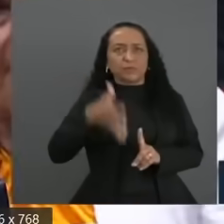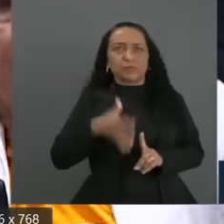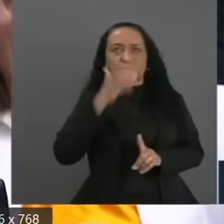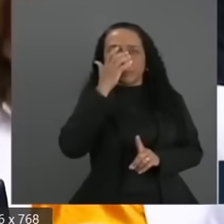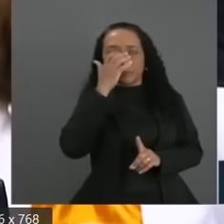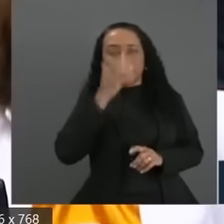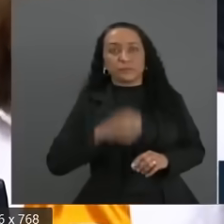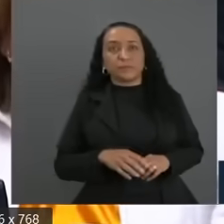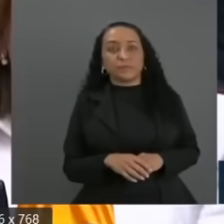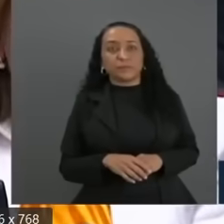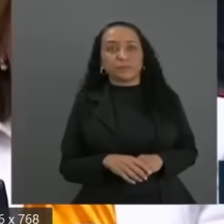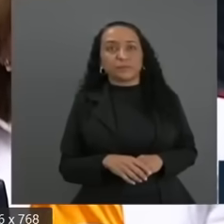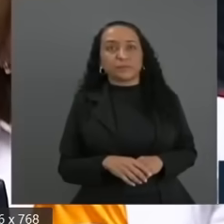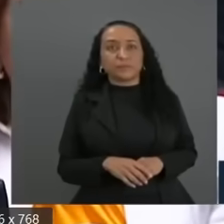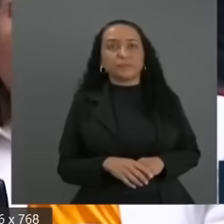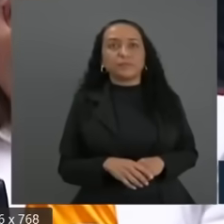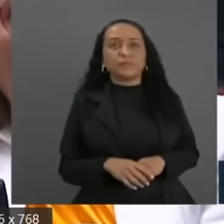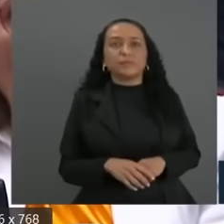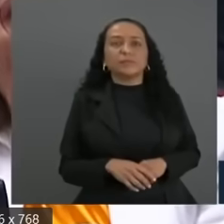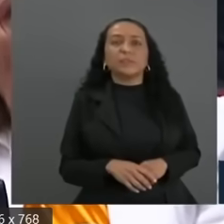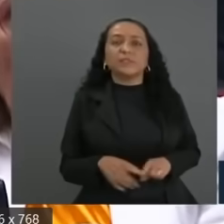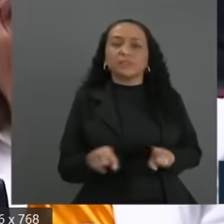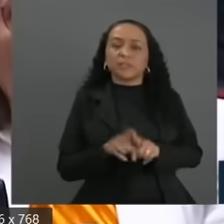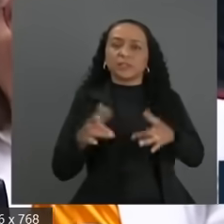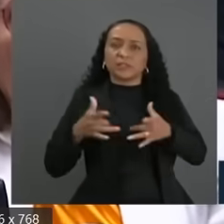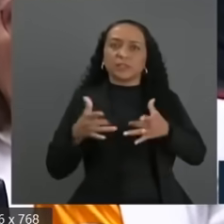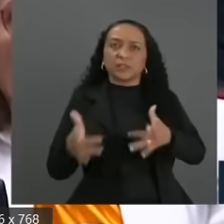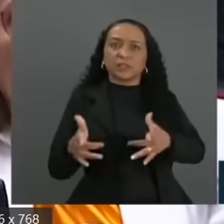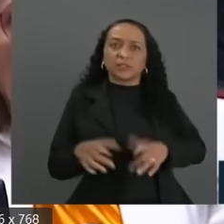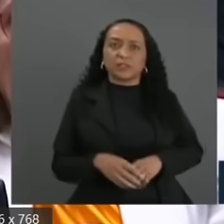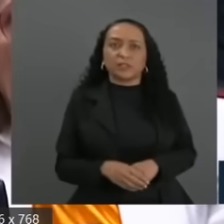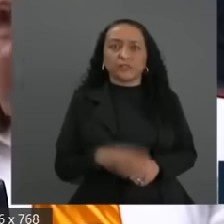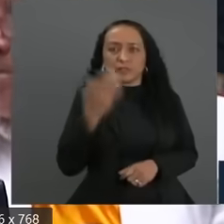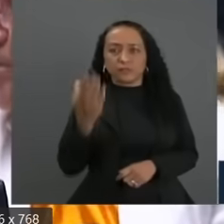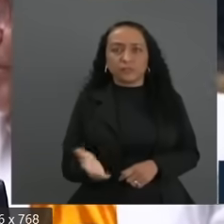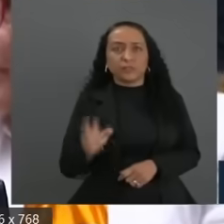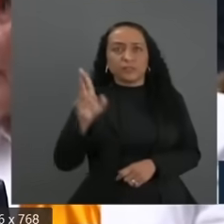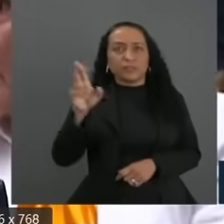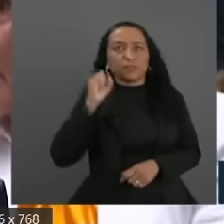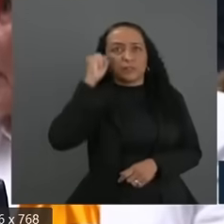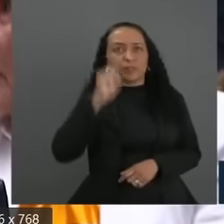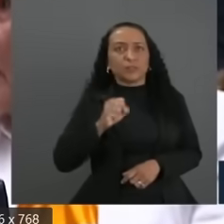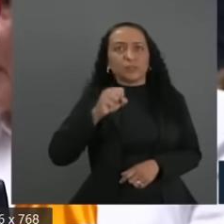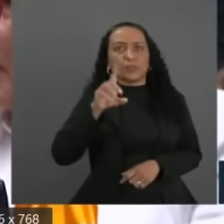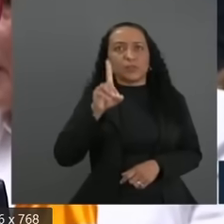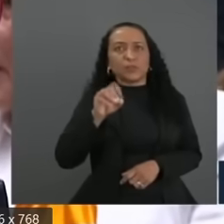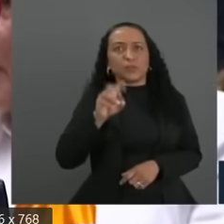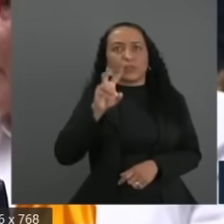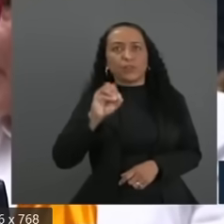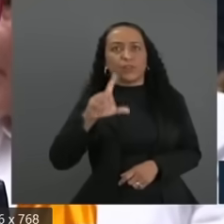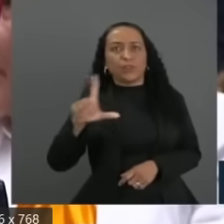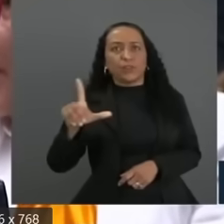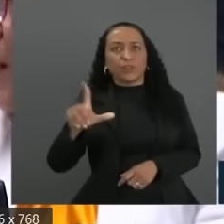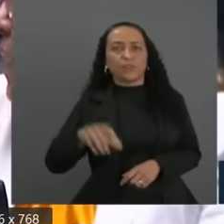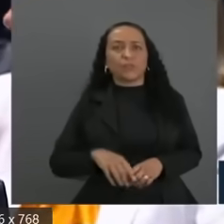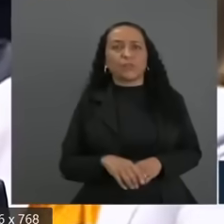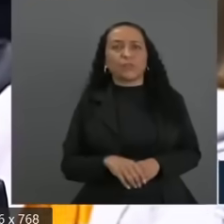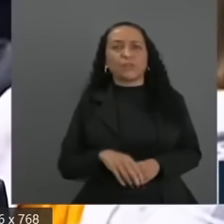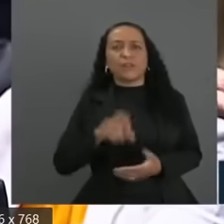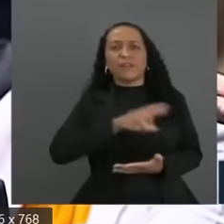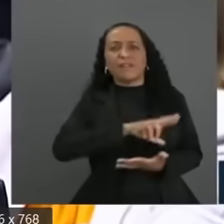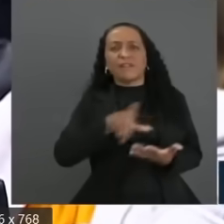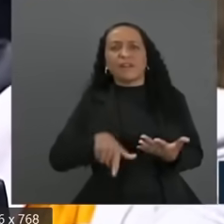plenário, em solidariedade ao senador Marcos Duval. E veja, vários aqui